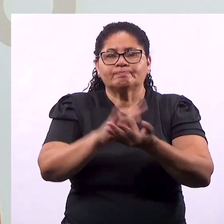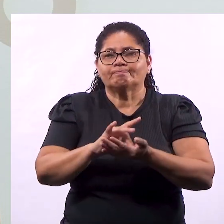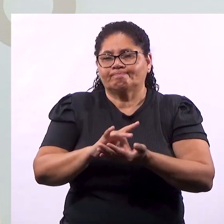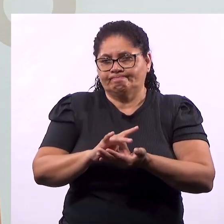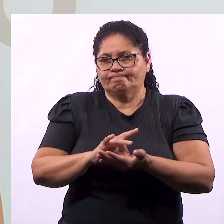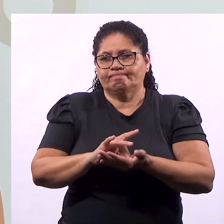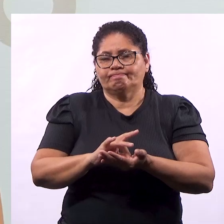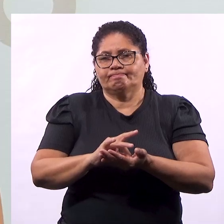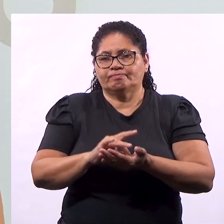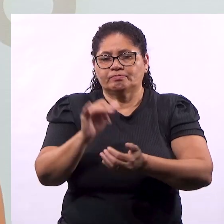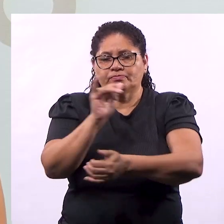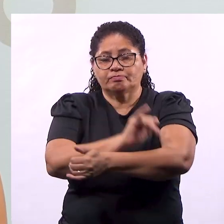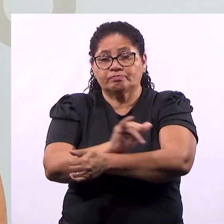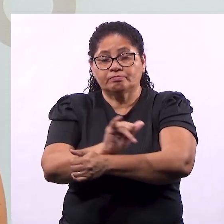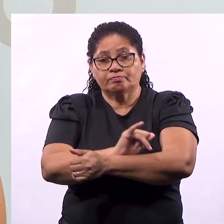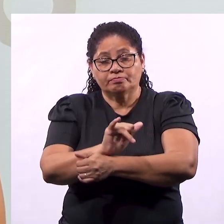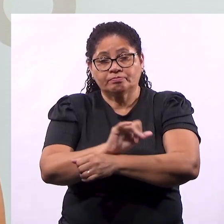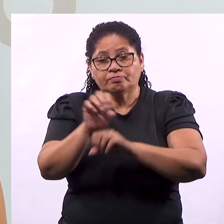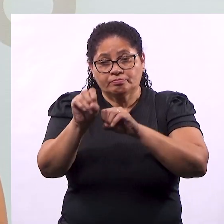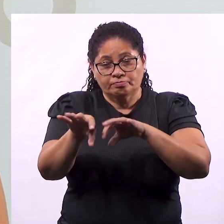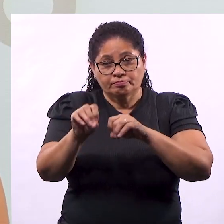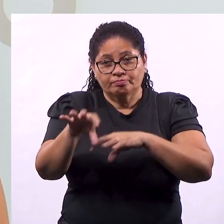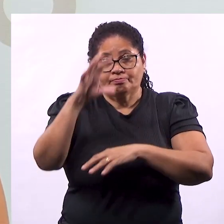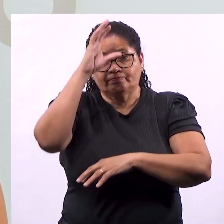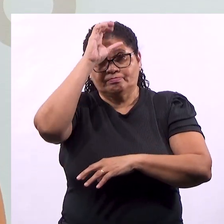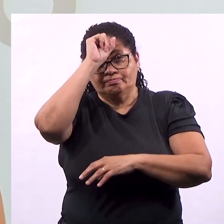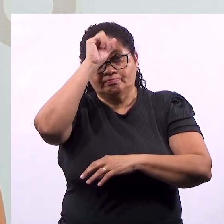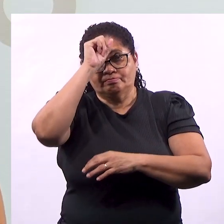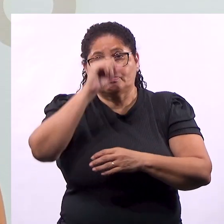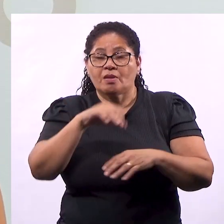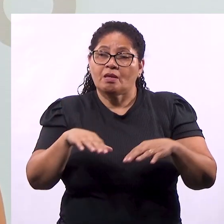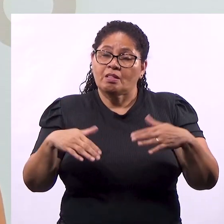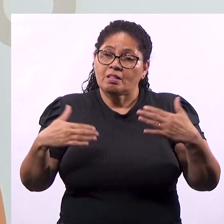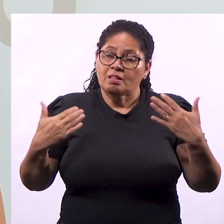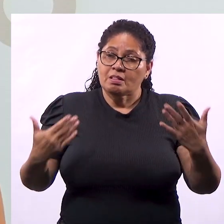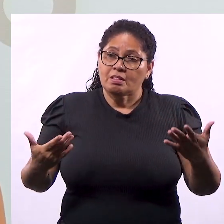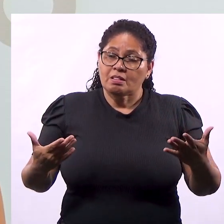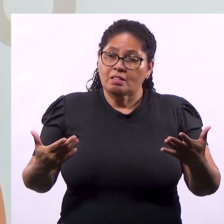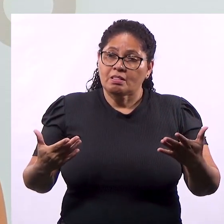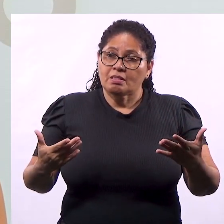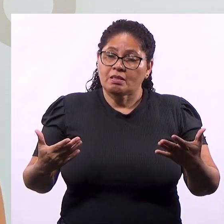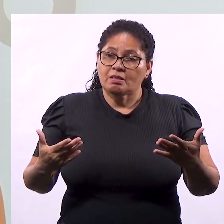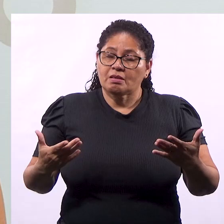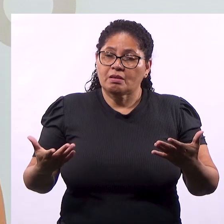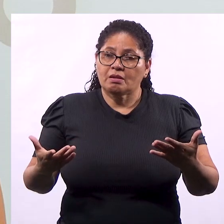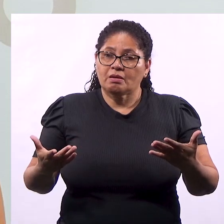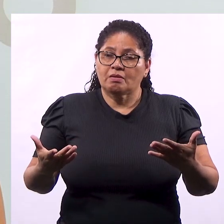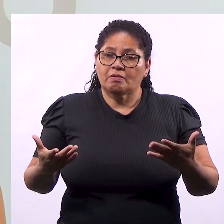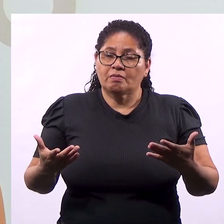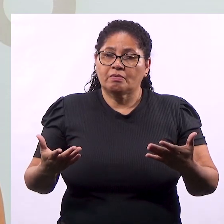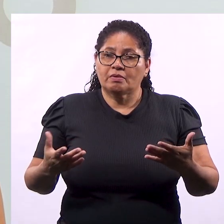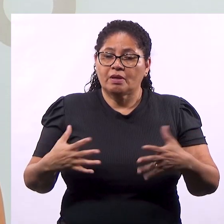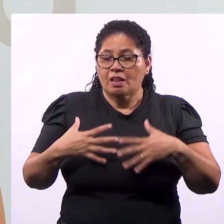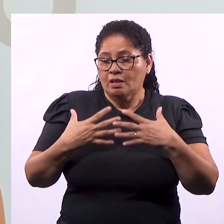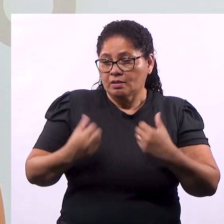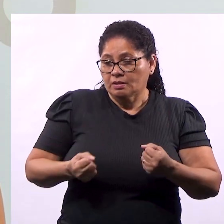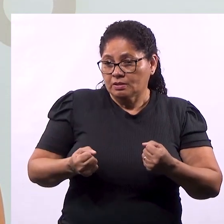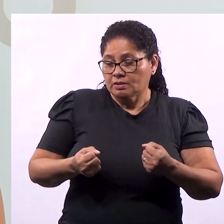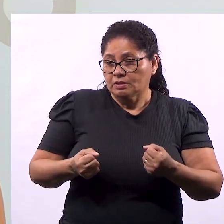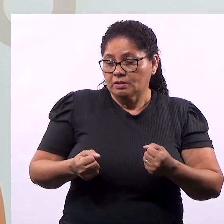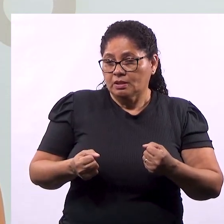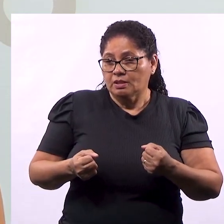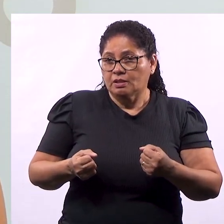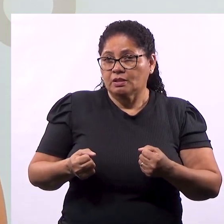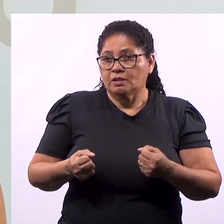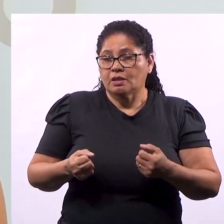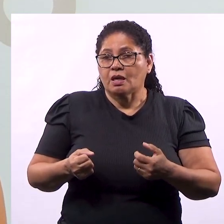sua realização para o como estratégia de ensino e aprendizagem então ela considera ali a horta